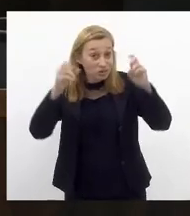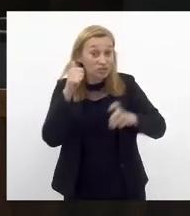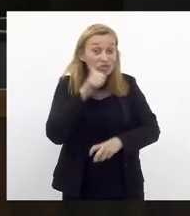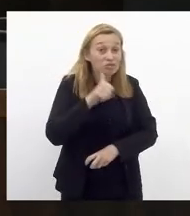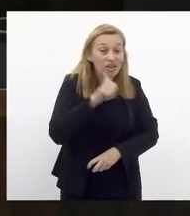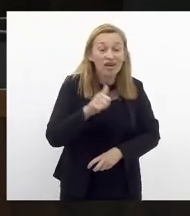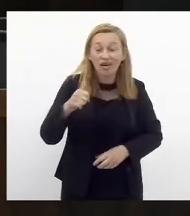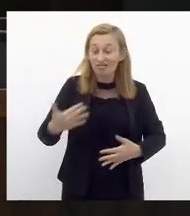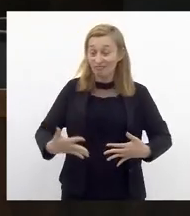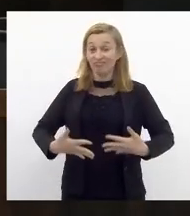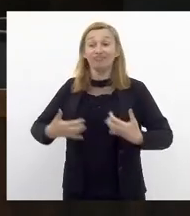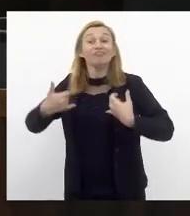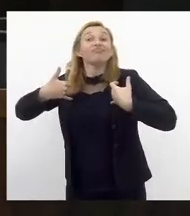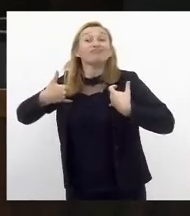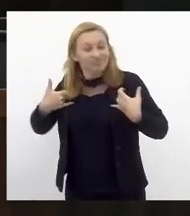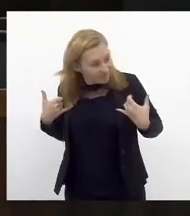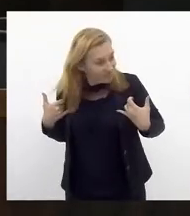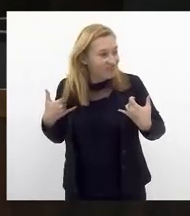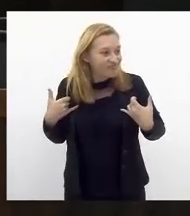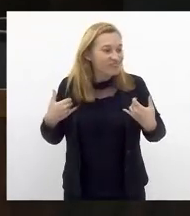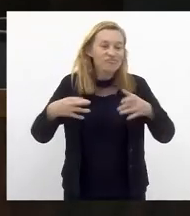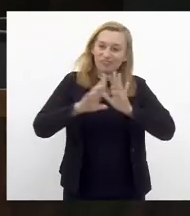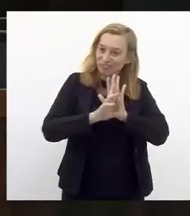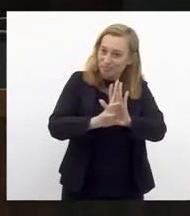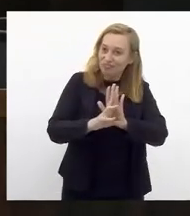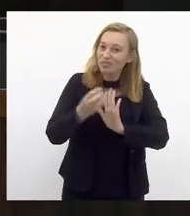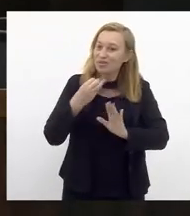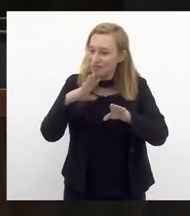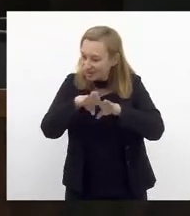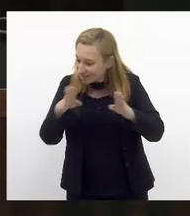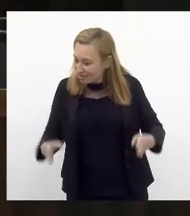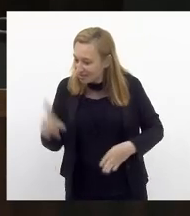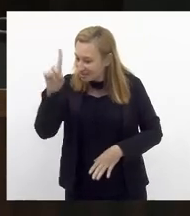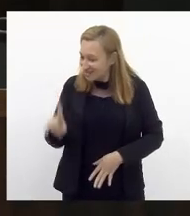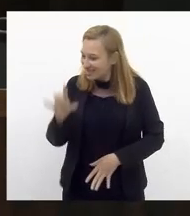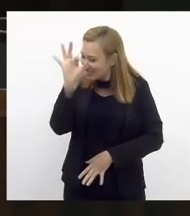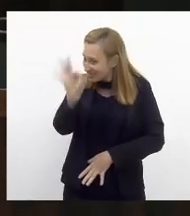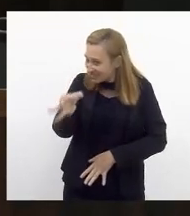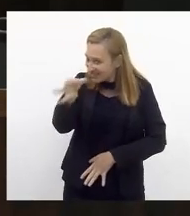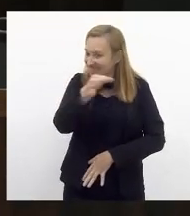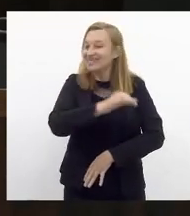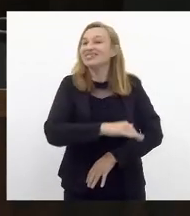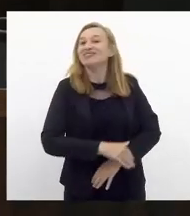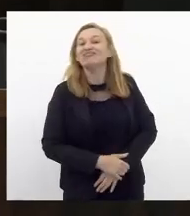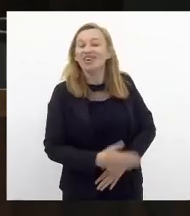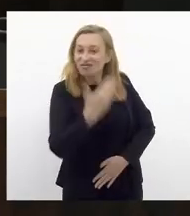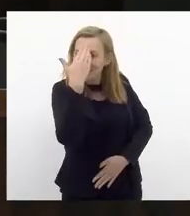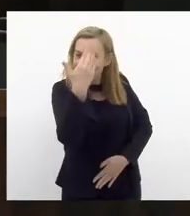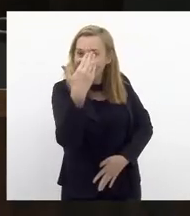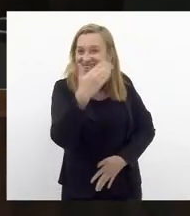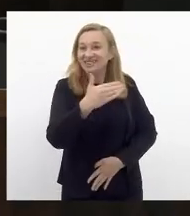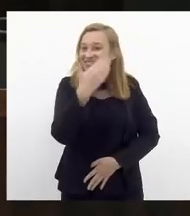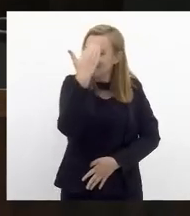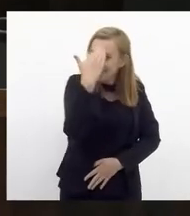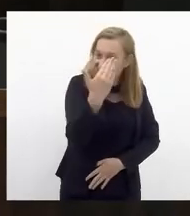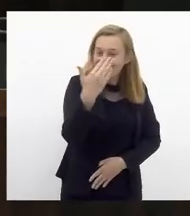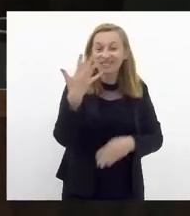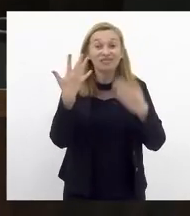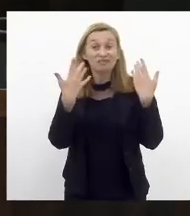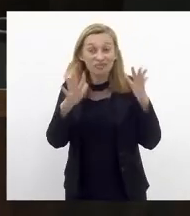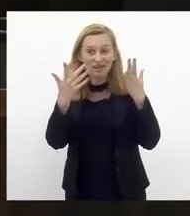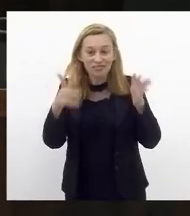É uma honra, e a senhora nos representa na mesa diretora, pode ter certeza disso. Muito obrigada. Obrigada. Parabéns